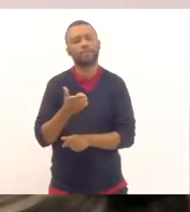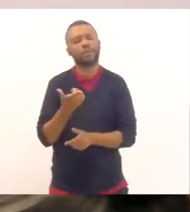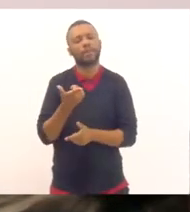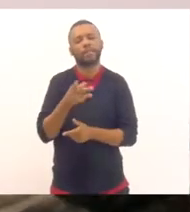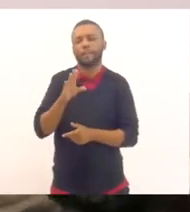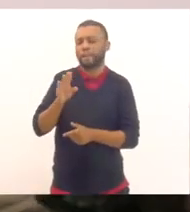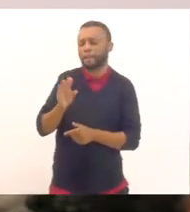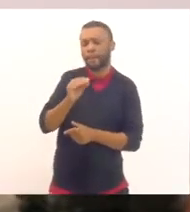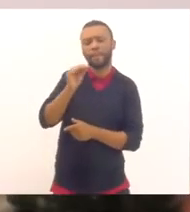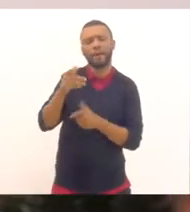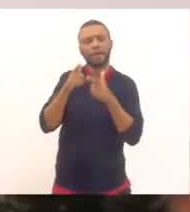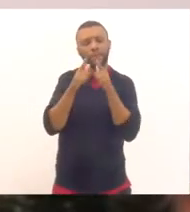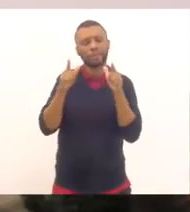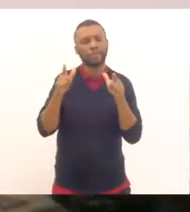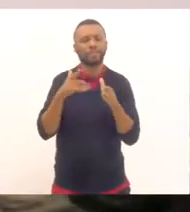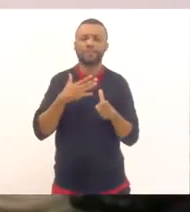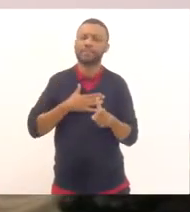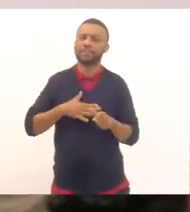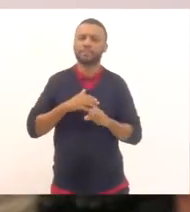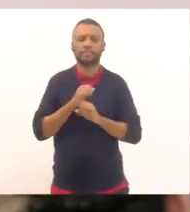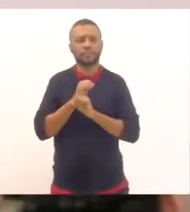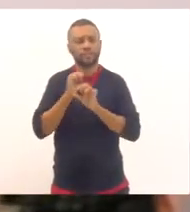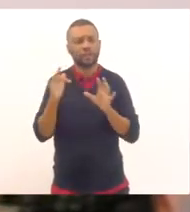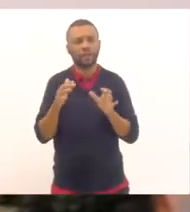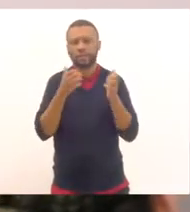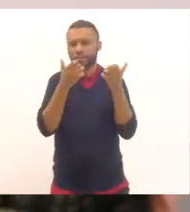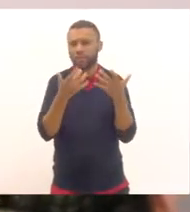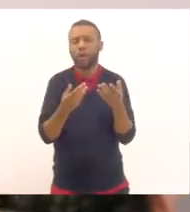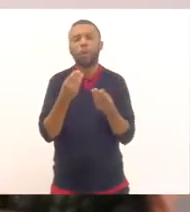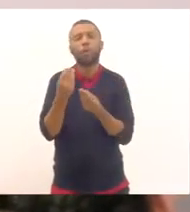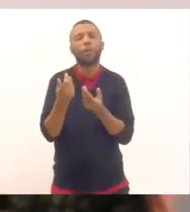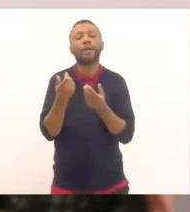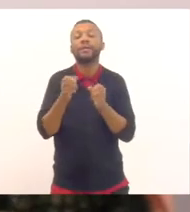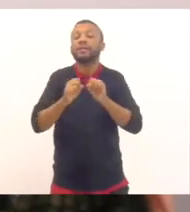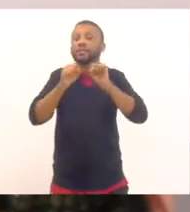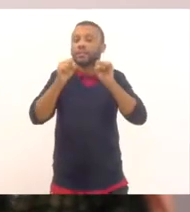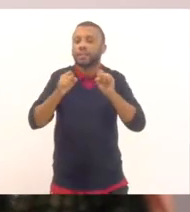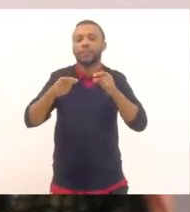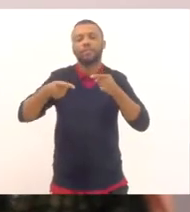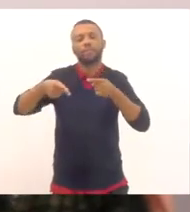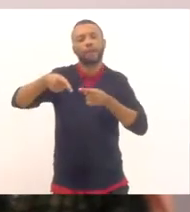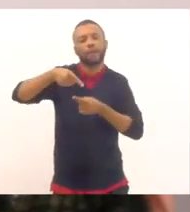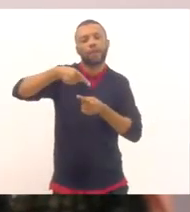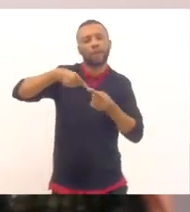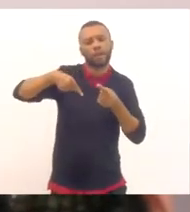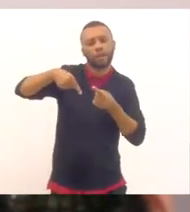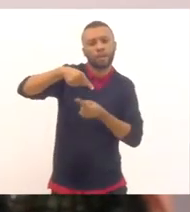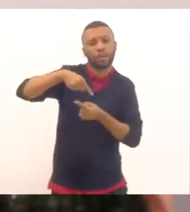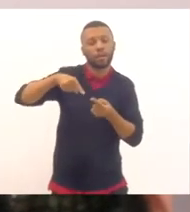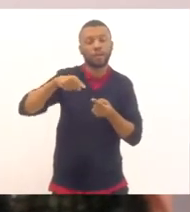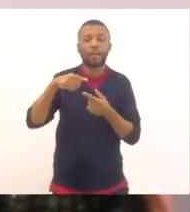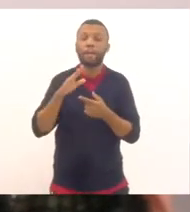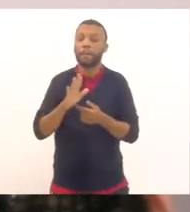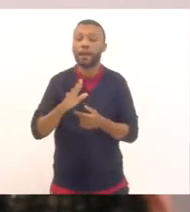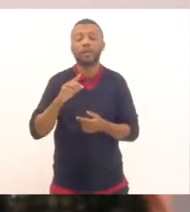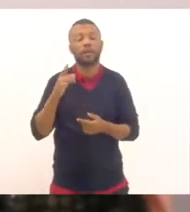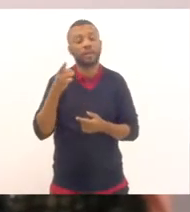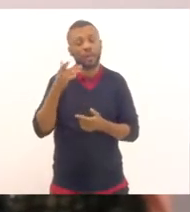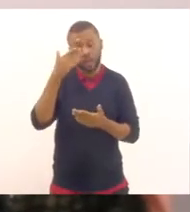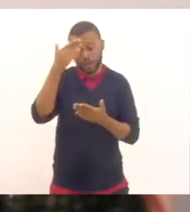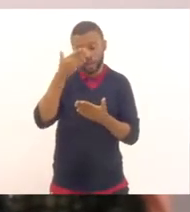tranquilo muito clara e que dizia o quanto esse sistema se retroalimenta e quanto ele achava importante